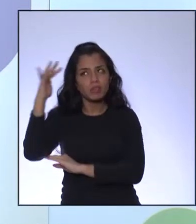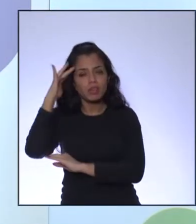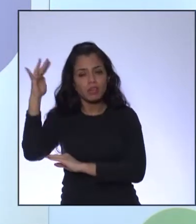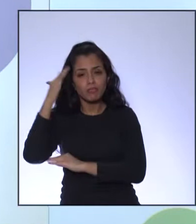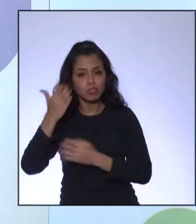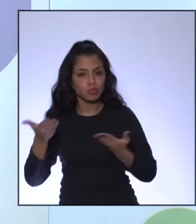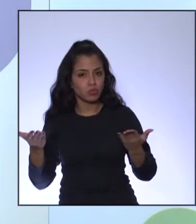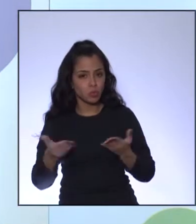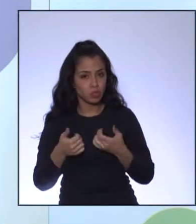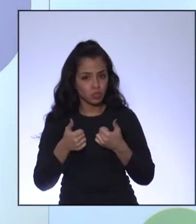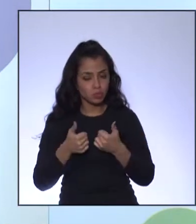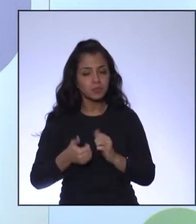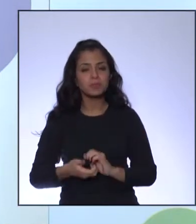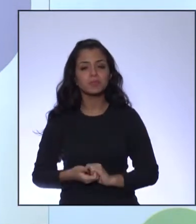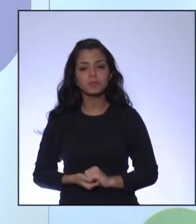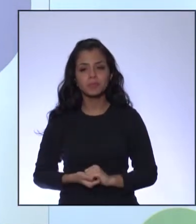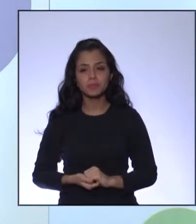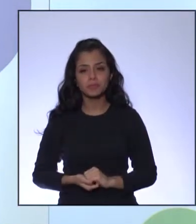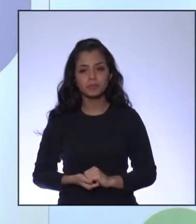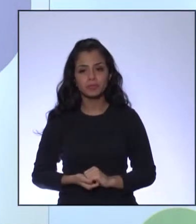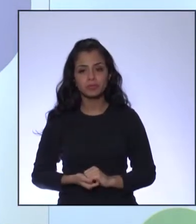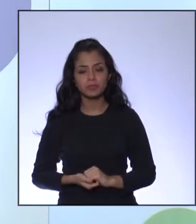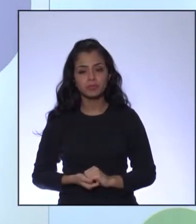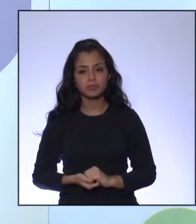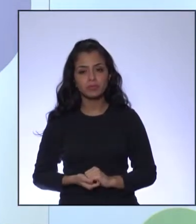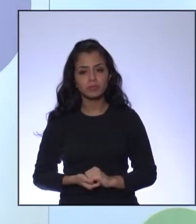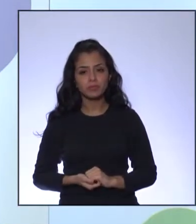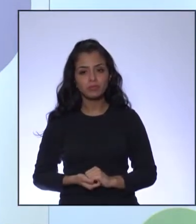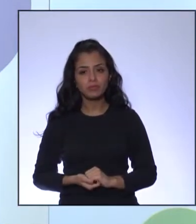essas reflexões. Tá certo?